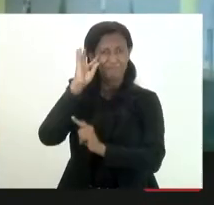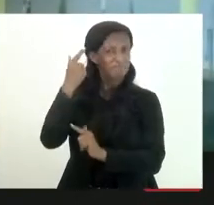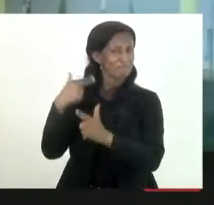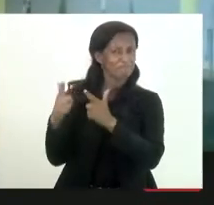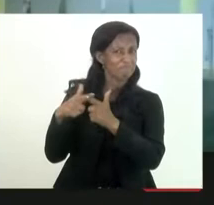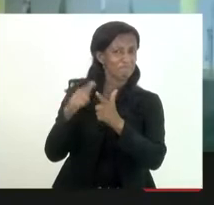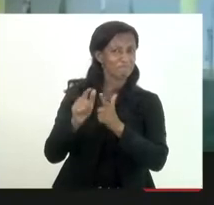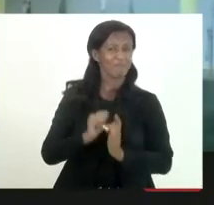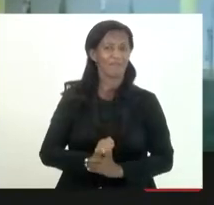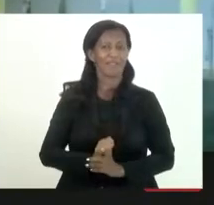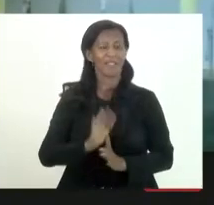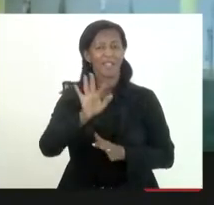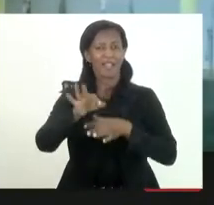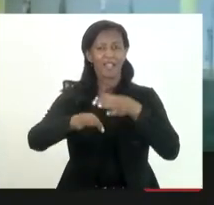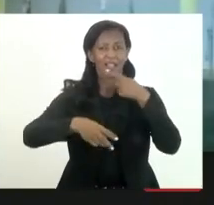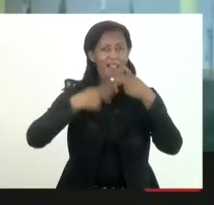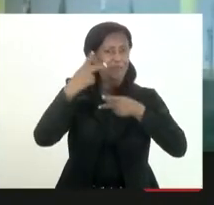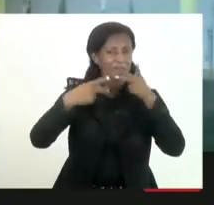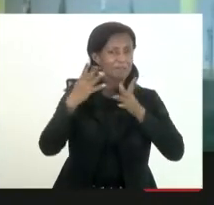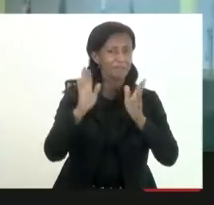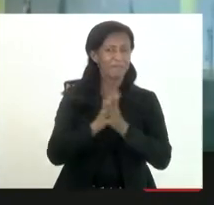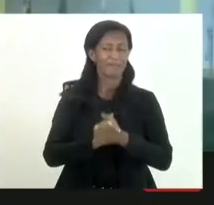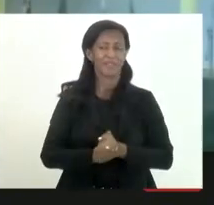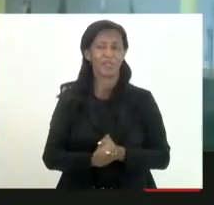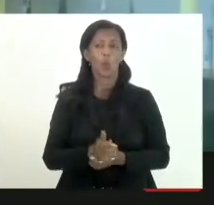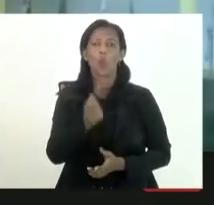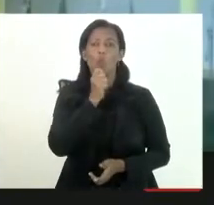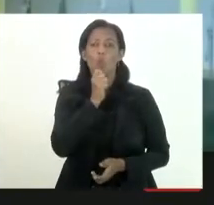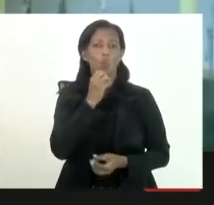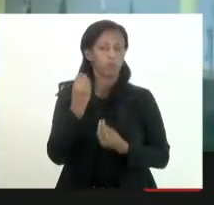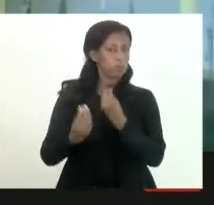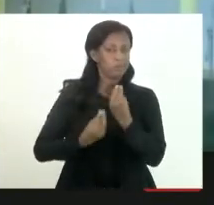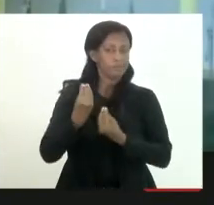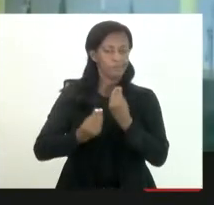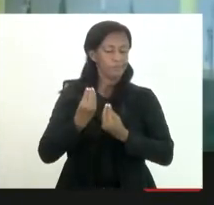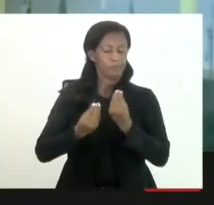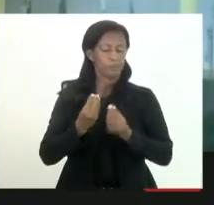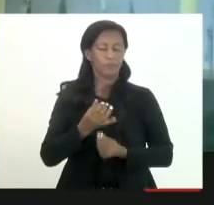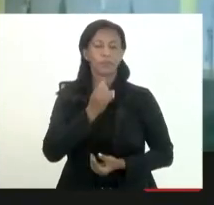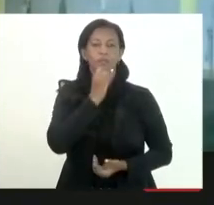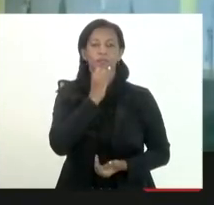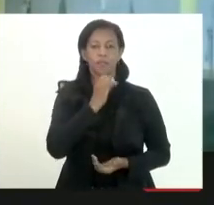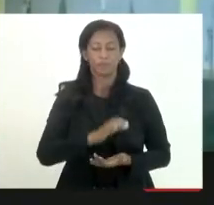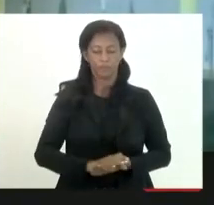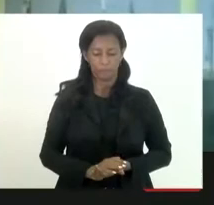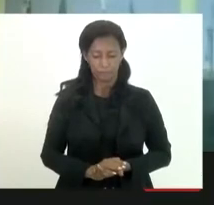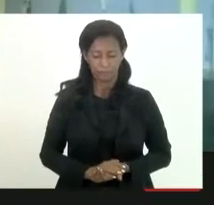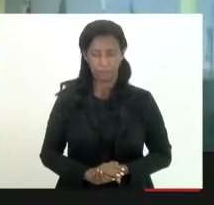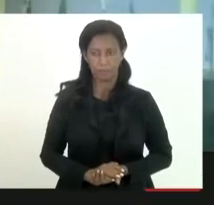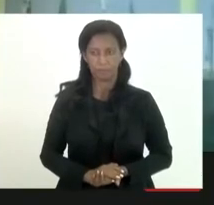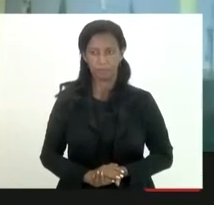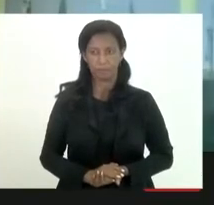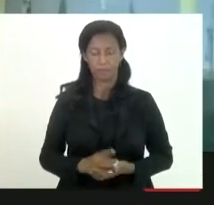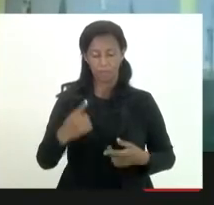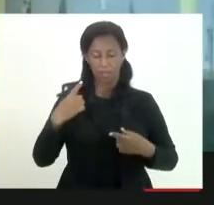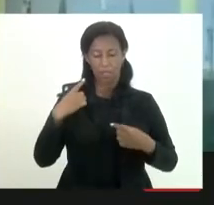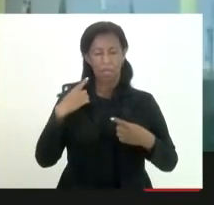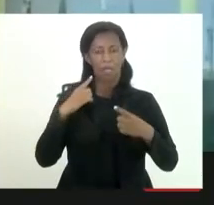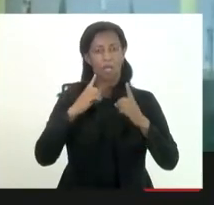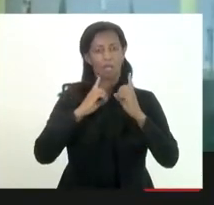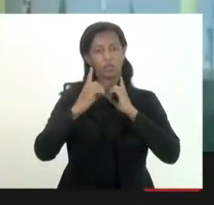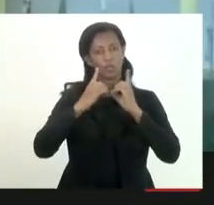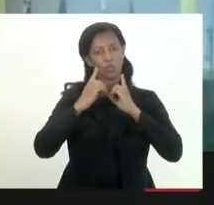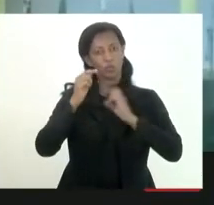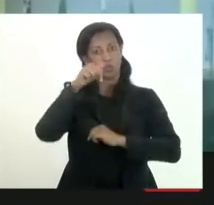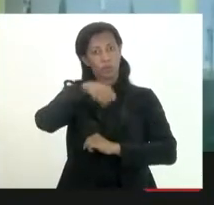a questão é que não tem como. Por exemplo, a discussão aqui que